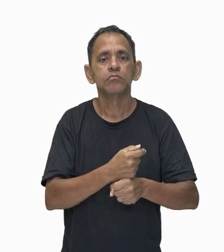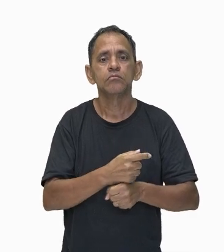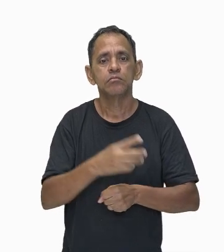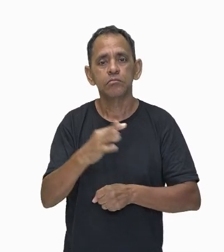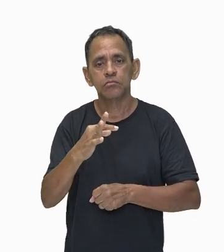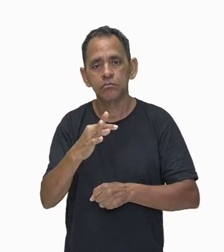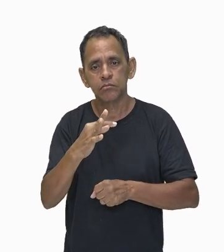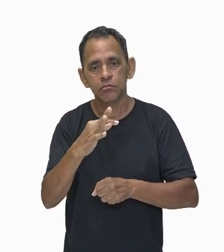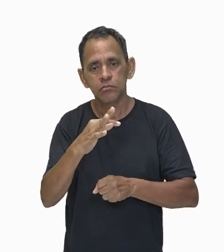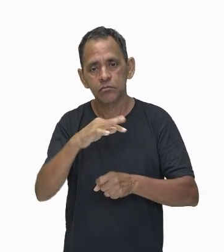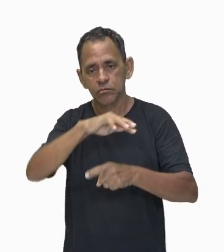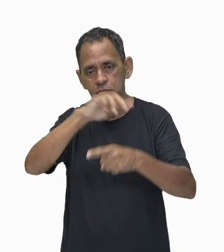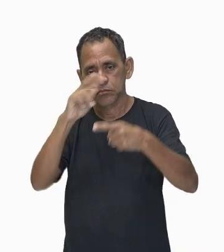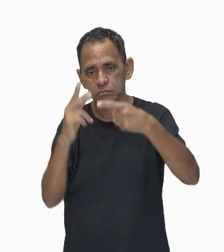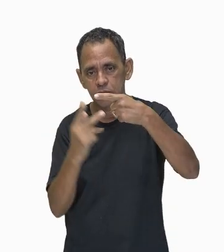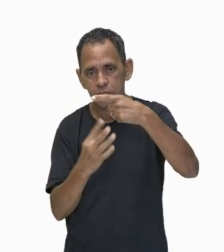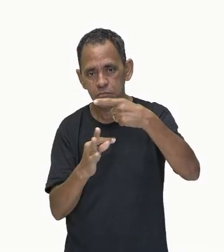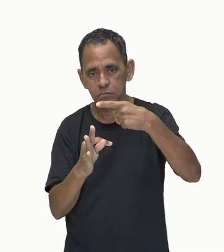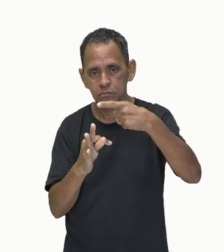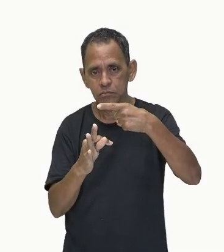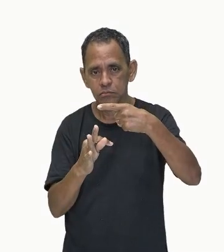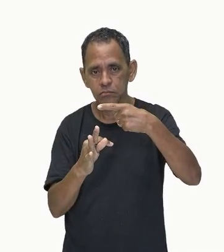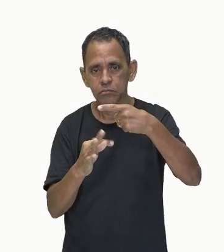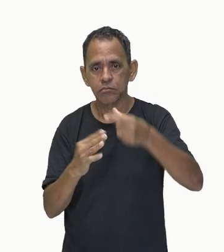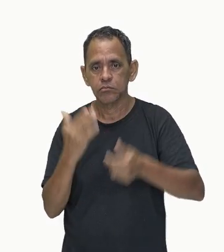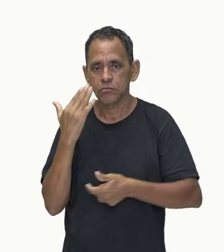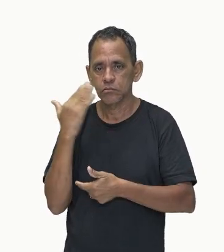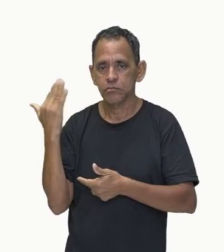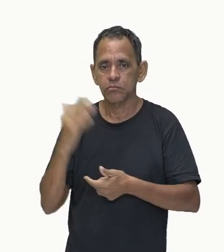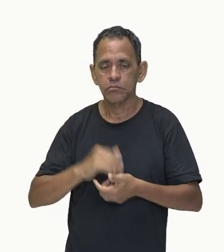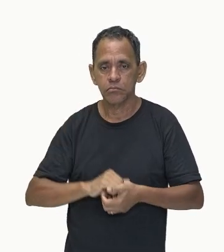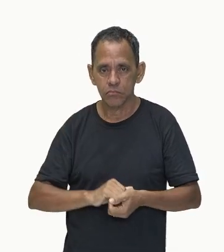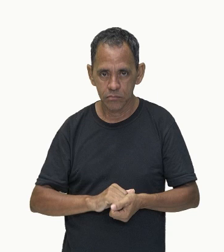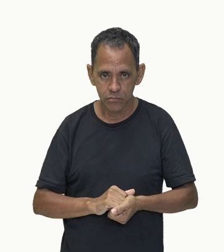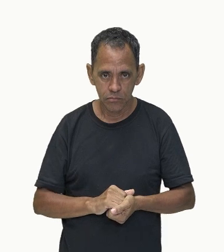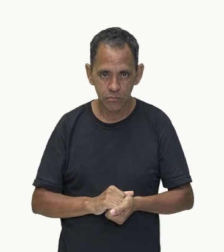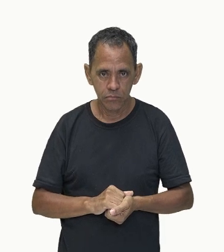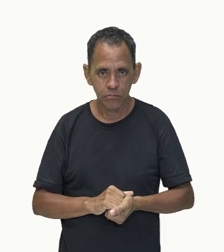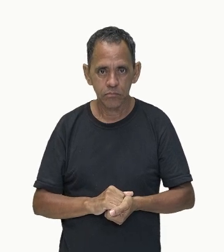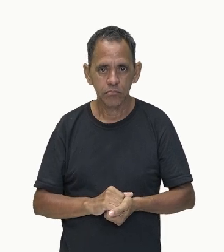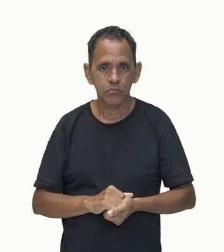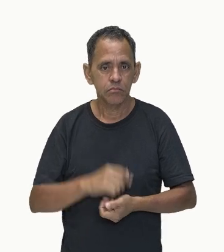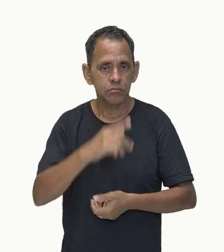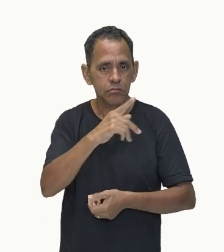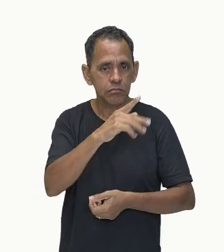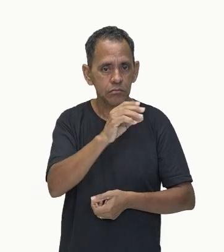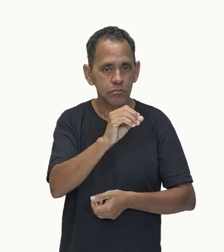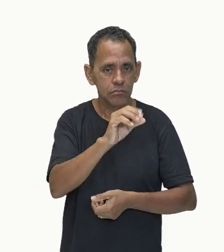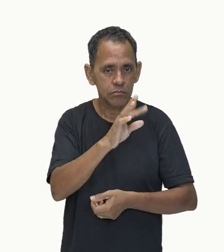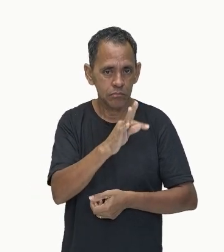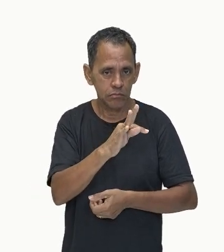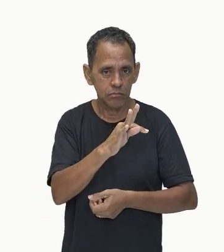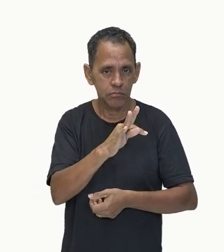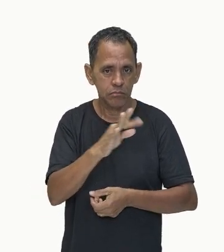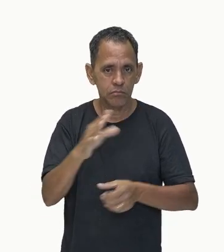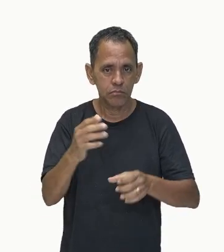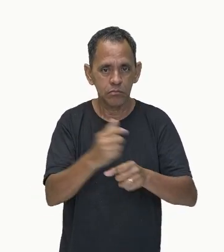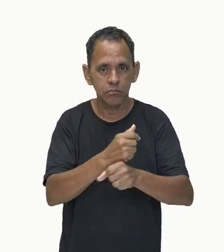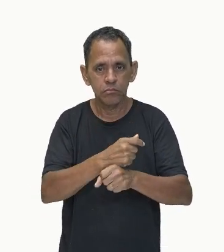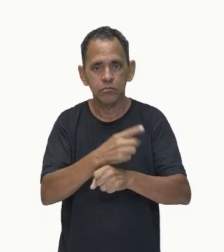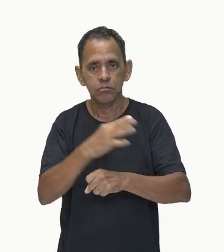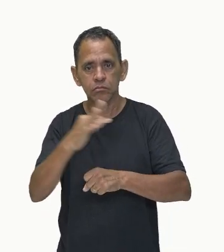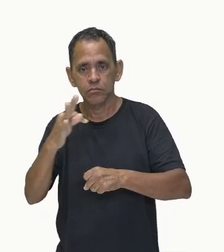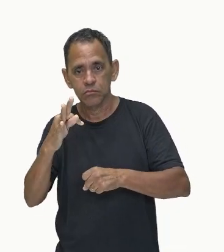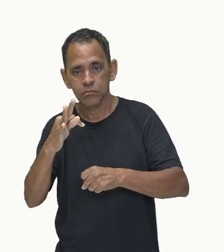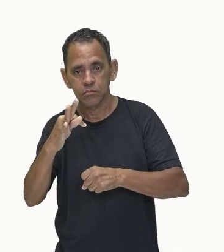pelo tempo. Tá? Trabalho dividido pelo tempo é a potência. A eficiência de uma máquina é medida pelo